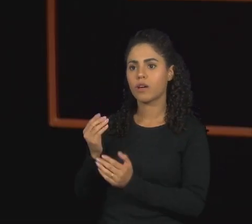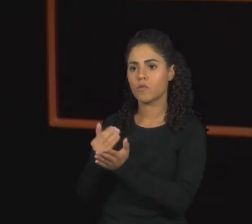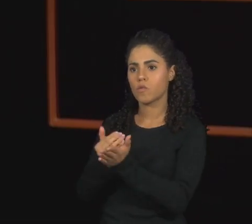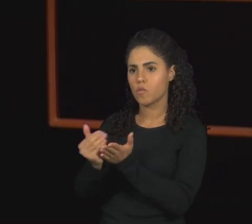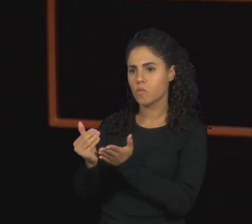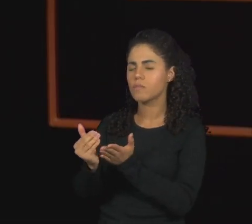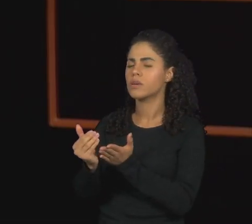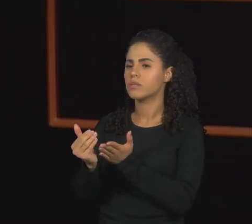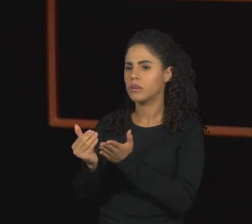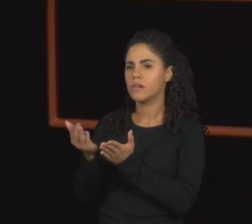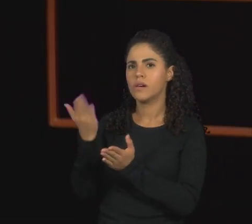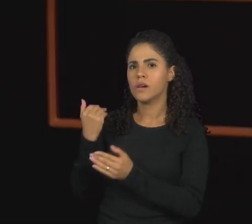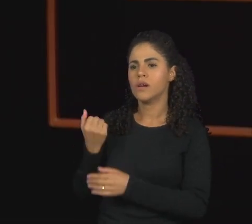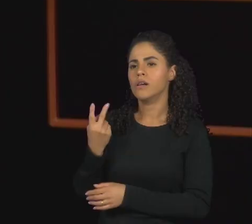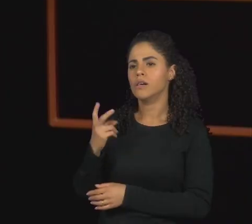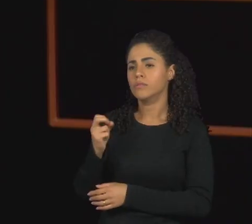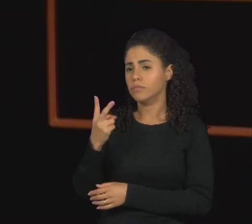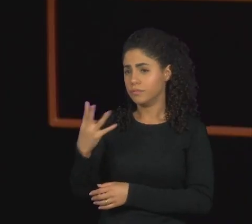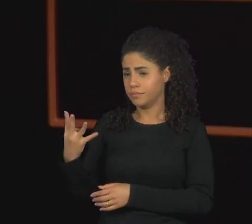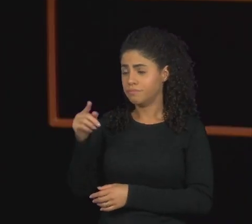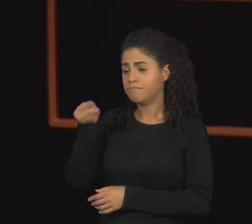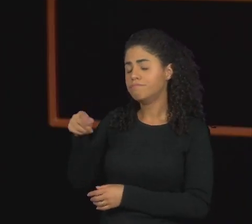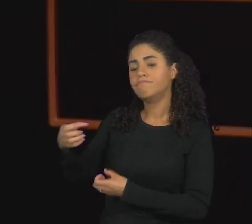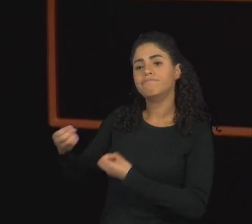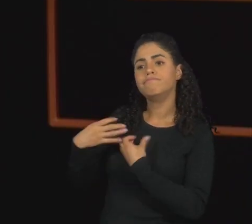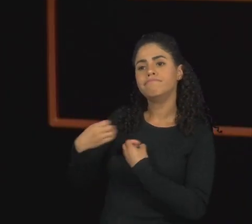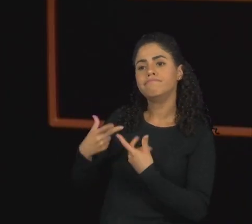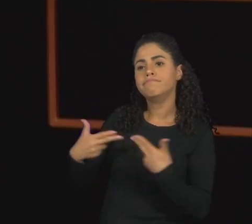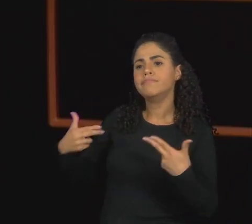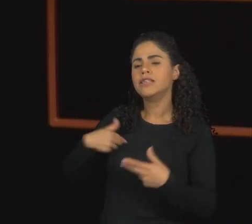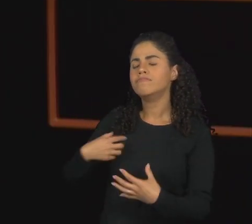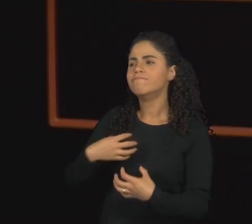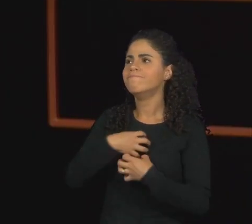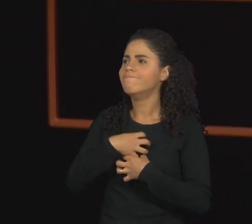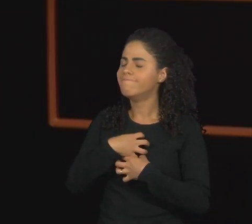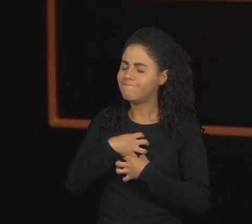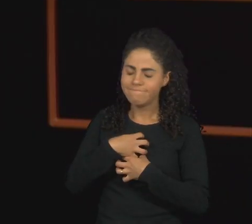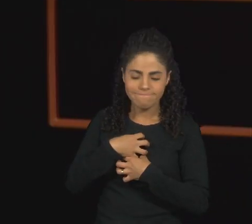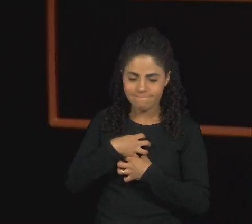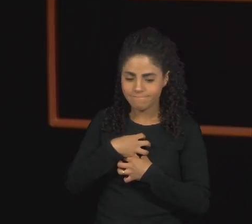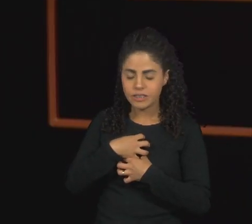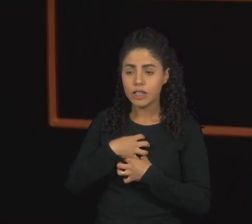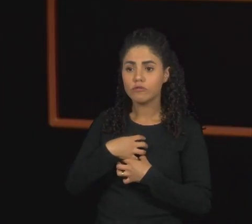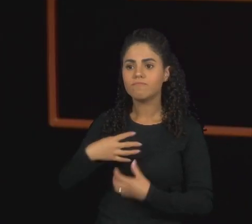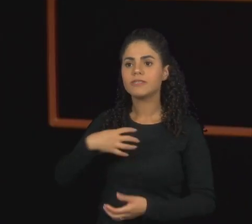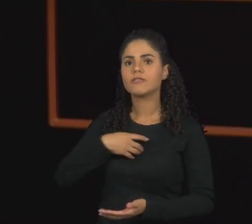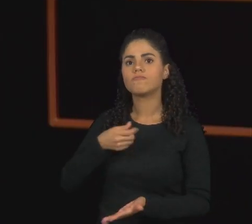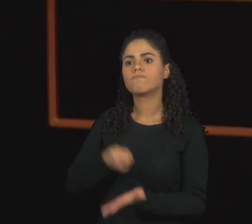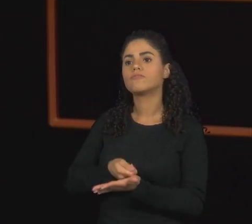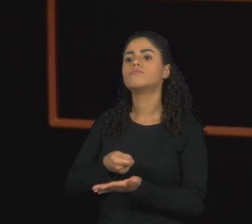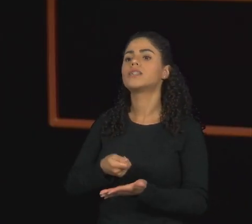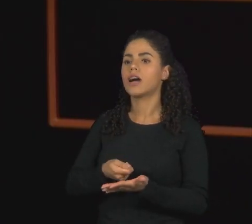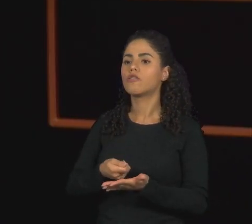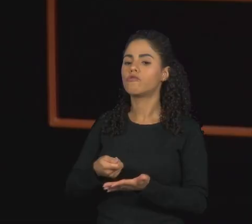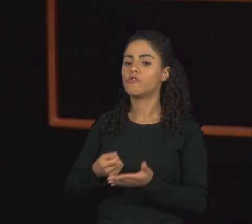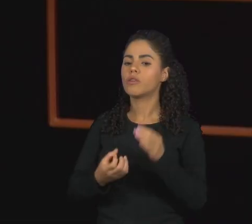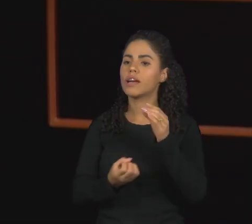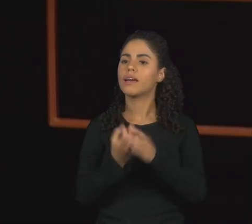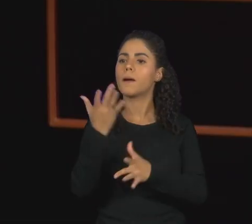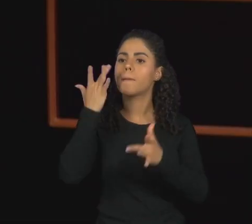começo desse ano, 24, e eu me senti quase que obrigado a montar a peça e